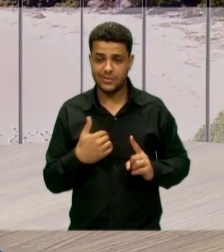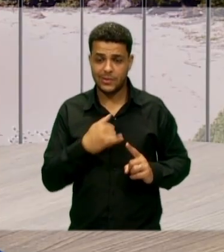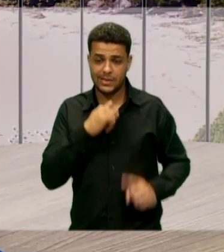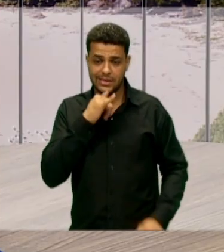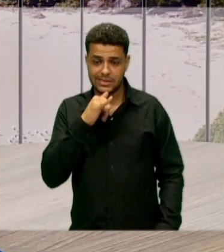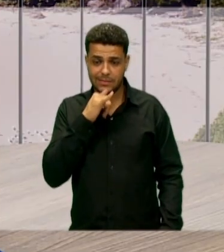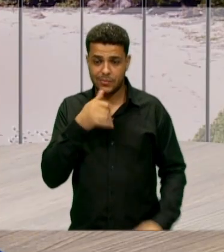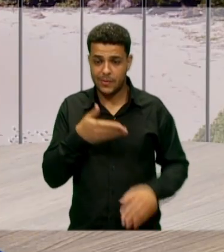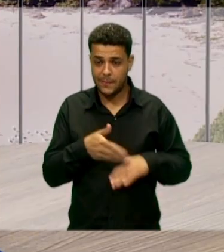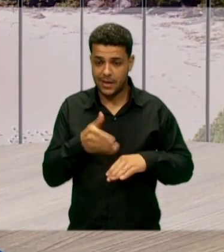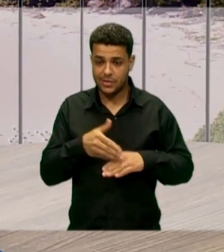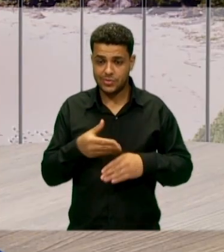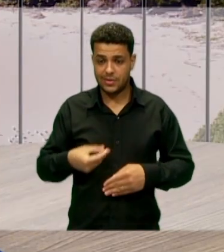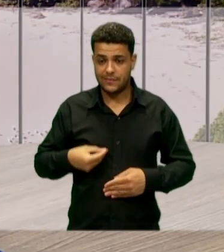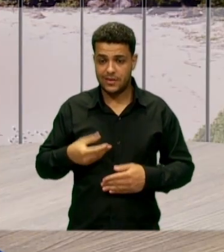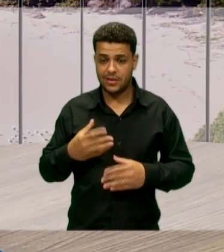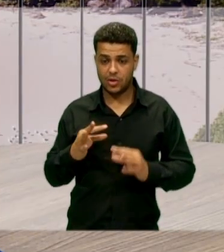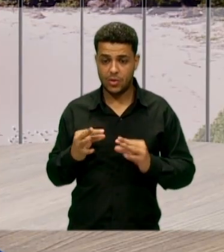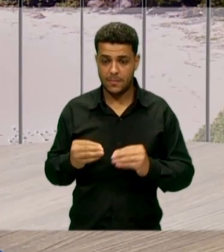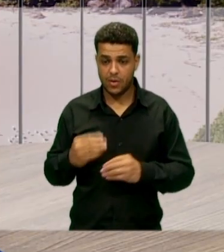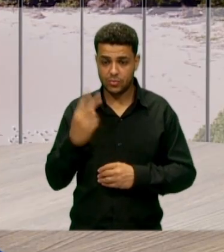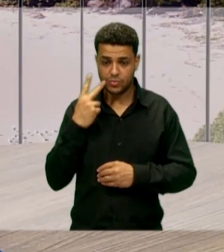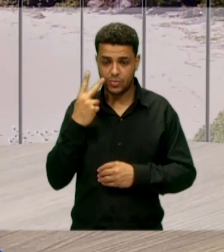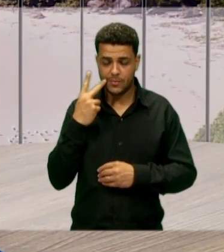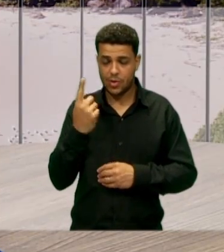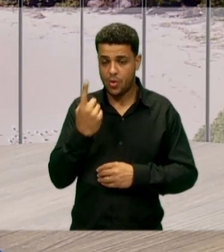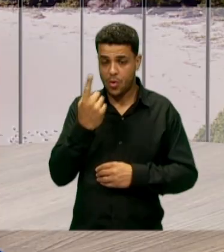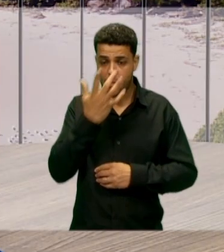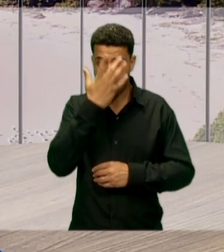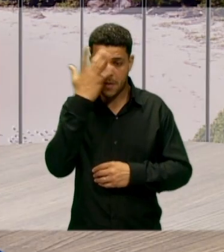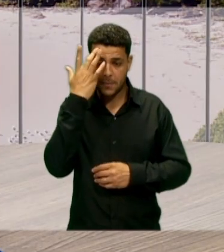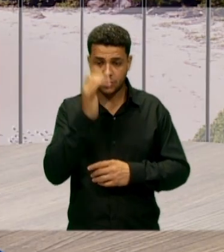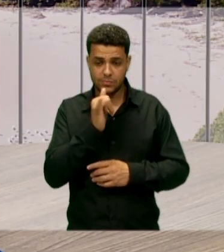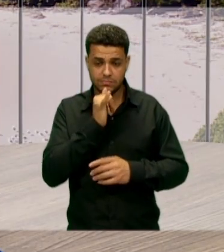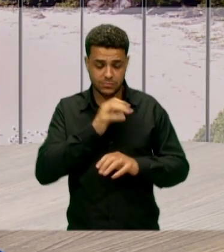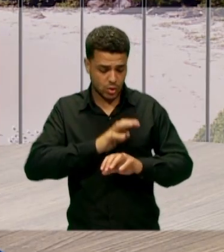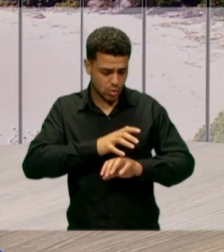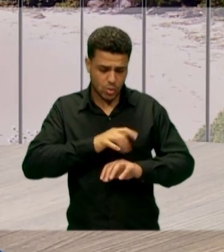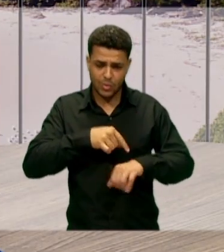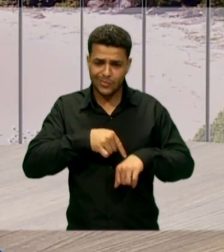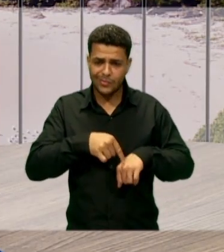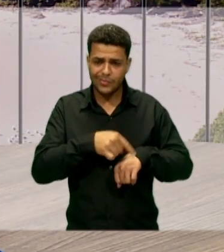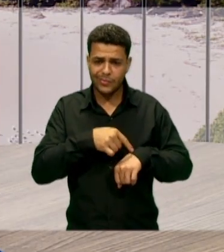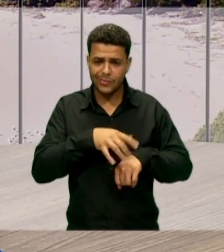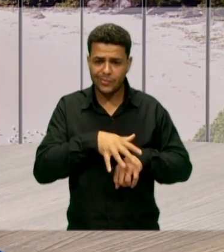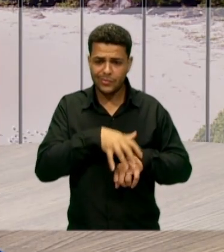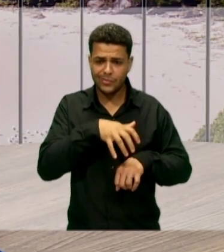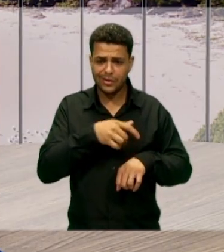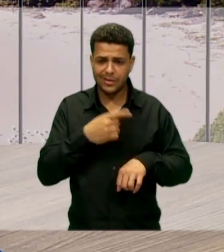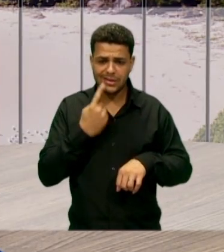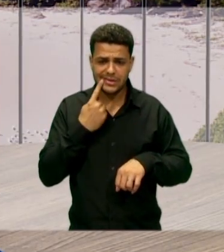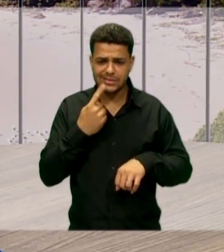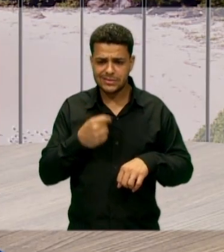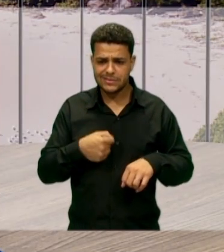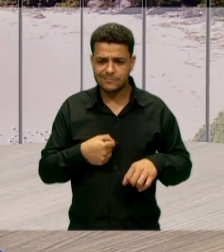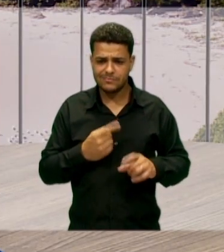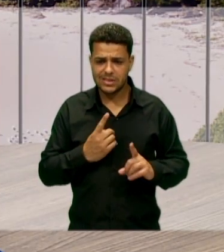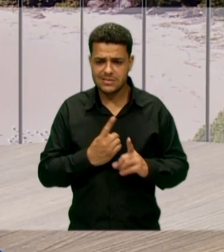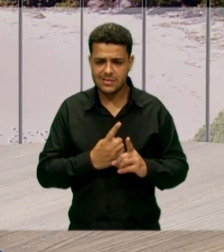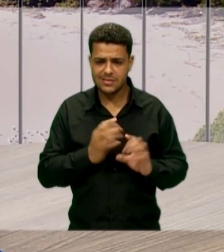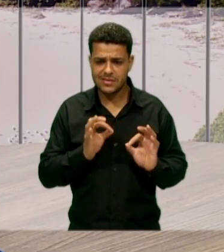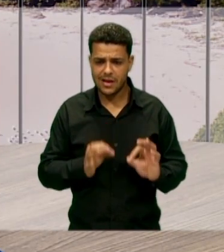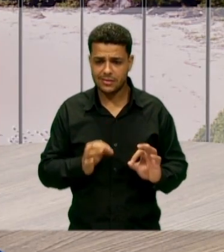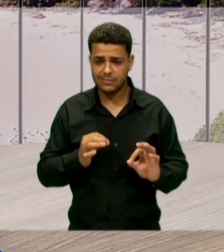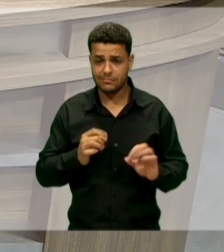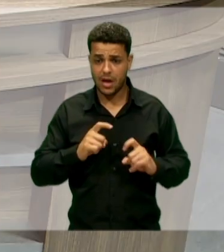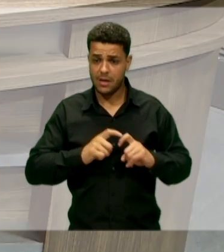exemplo prático da vida real. Uma paciente fez um exame de imagem, achou uma alteração que não era muito específica e a